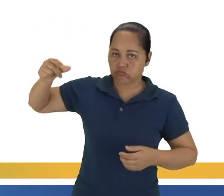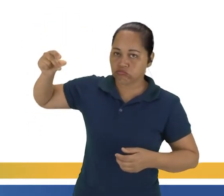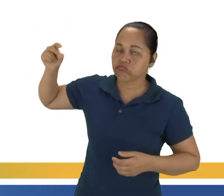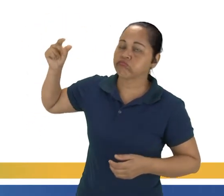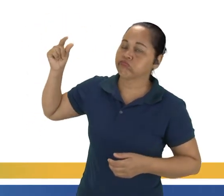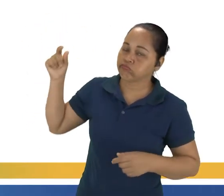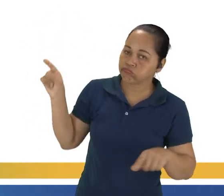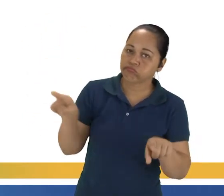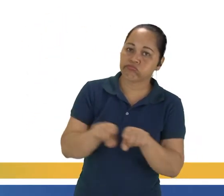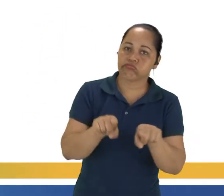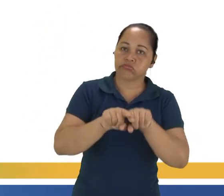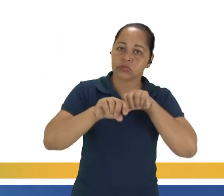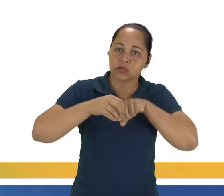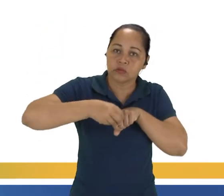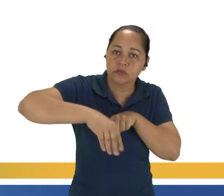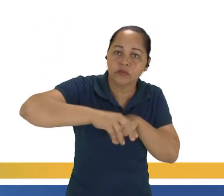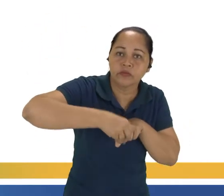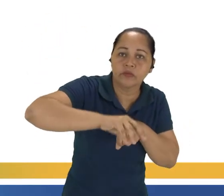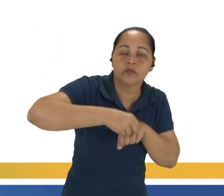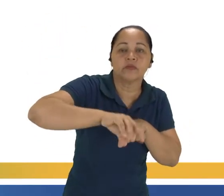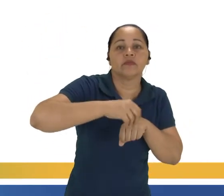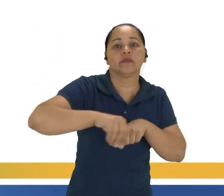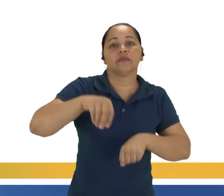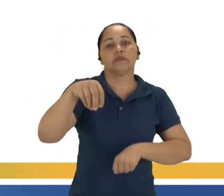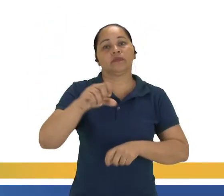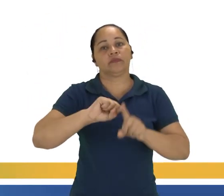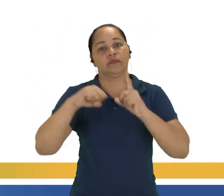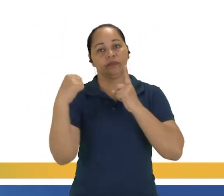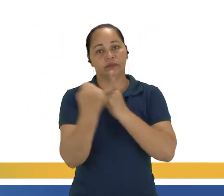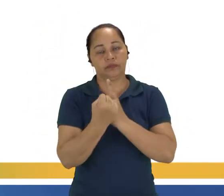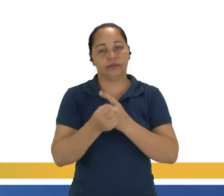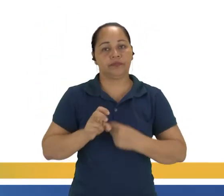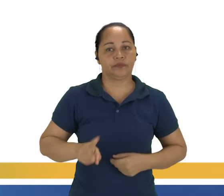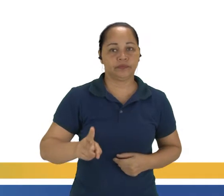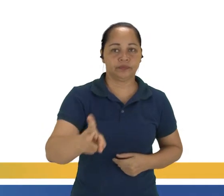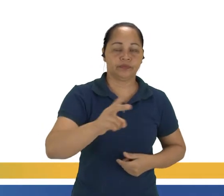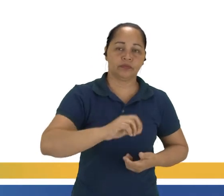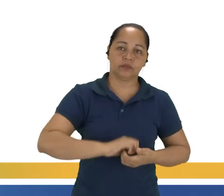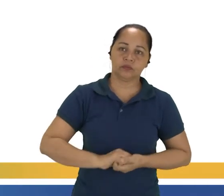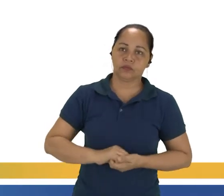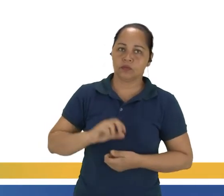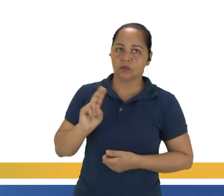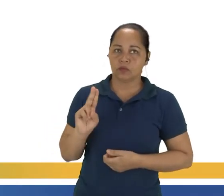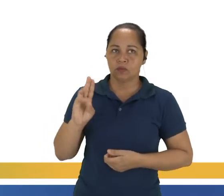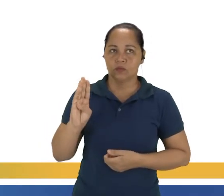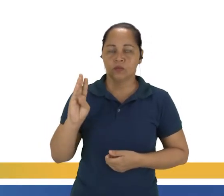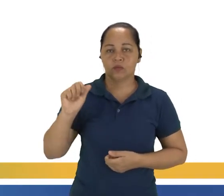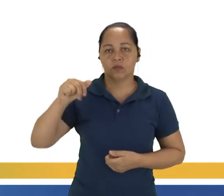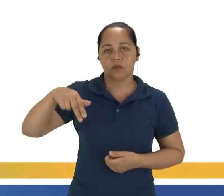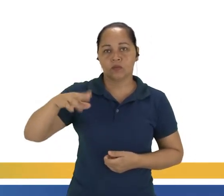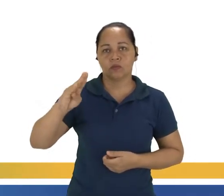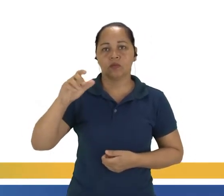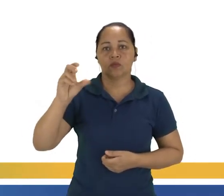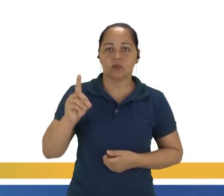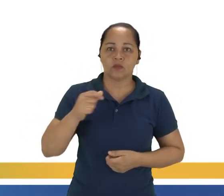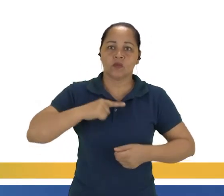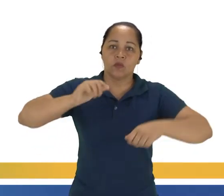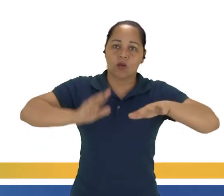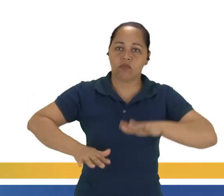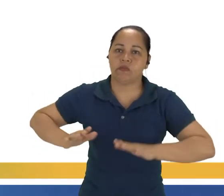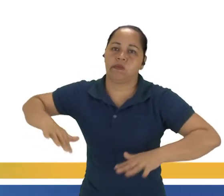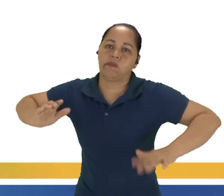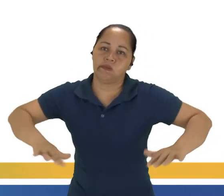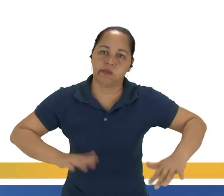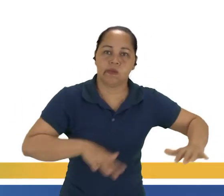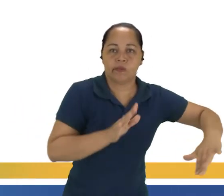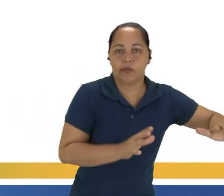tempo pelas margens da nossa sociedade. Continuando aí. Na Umbanda, cerimônia realizada com batuques de